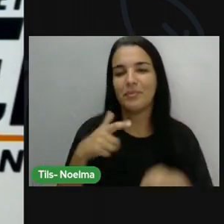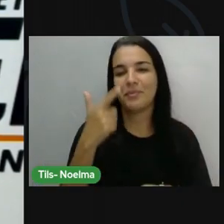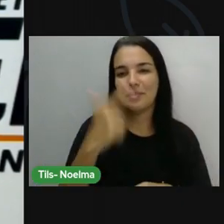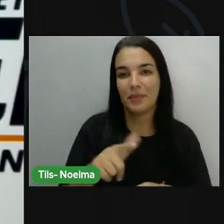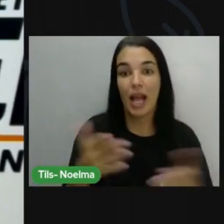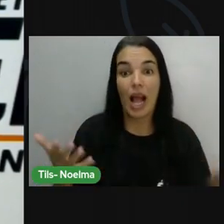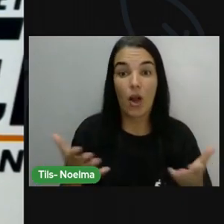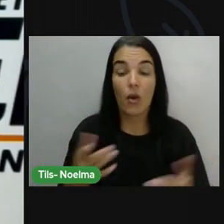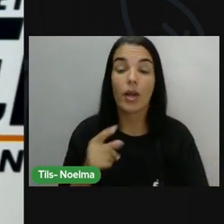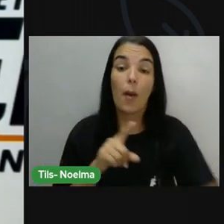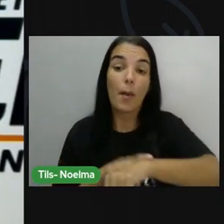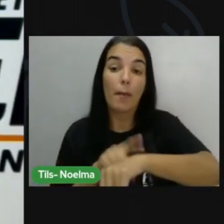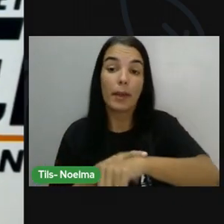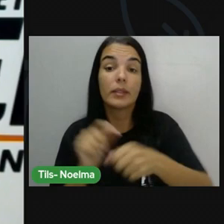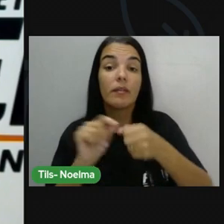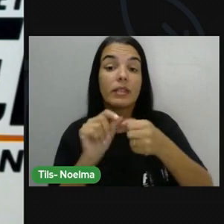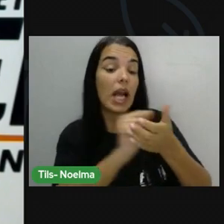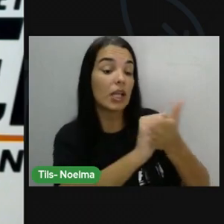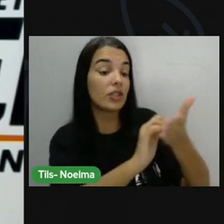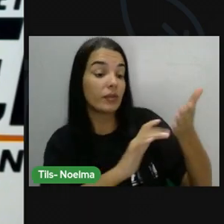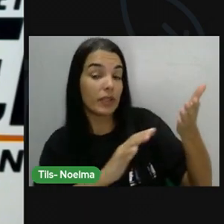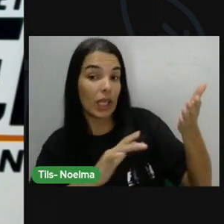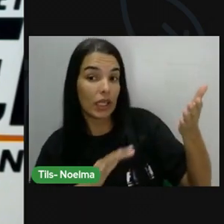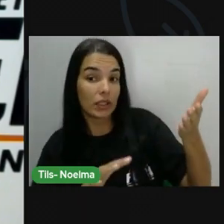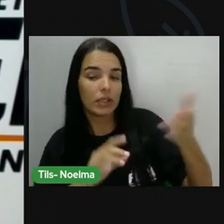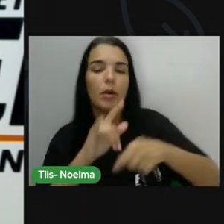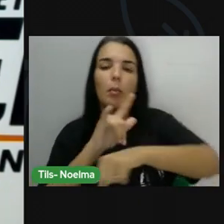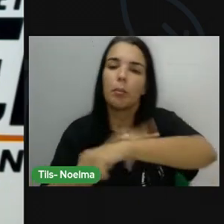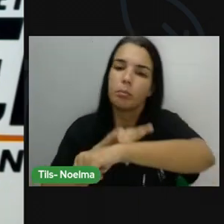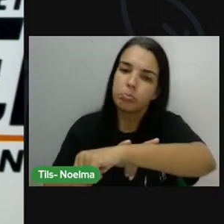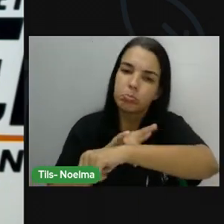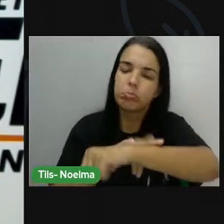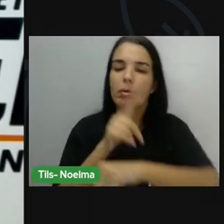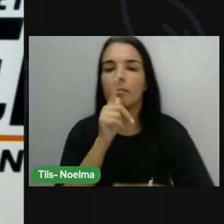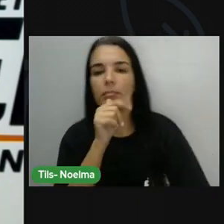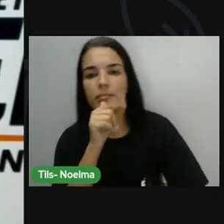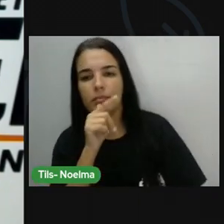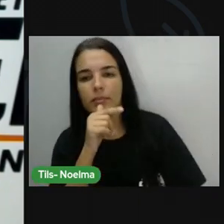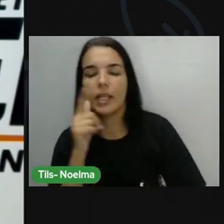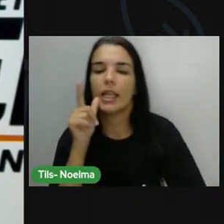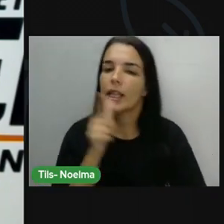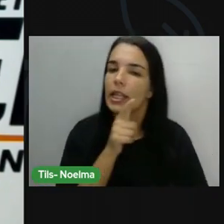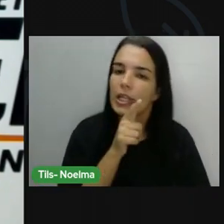esse momento para poder fazer a atividade de vocês, ir ao banheiro, tomar sua água,